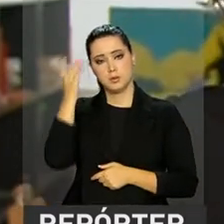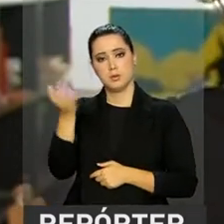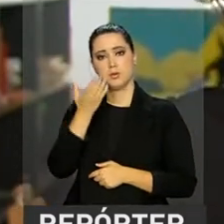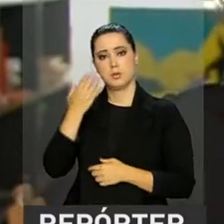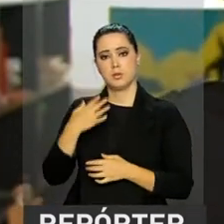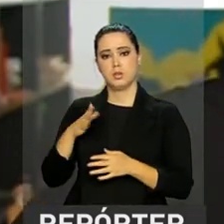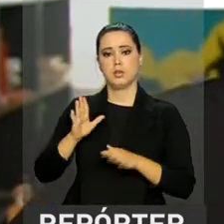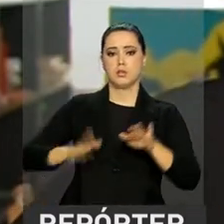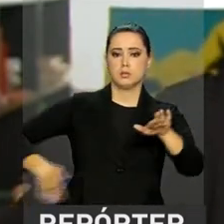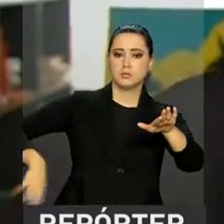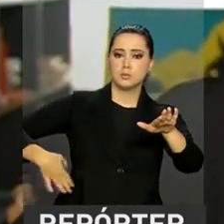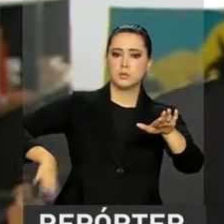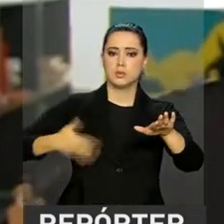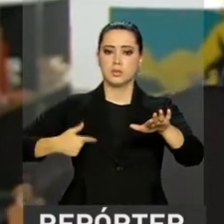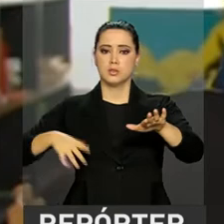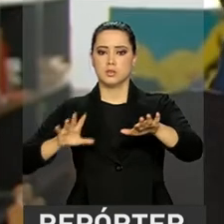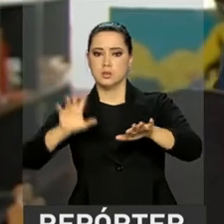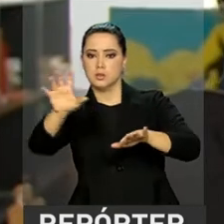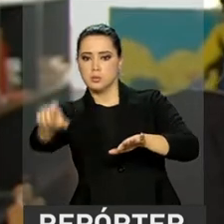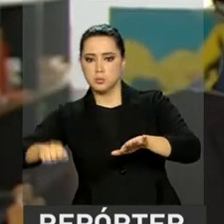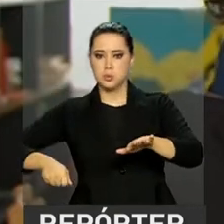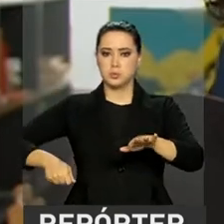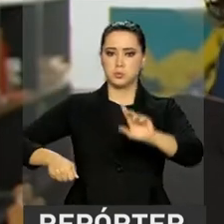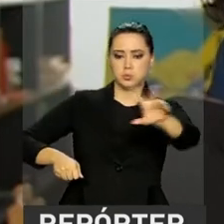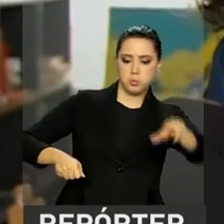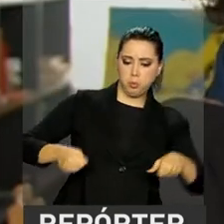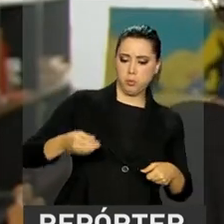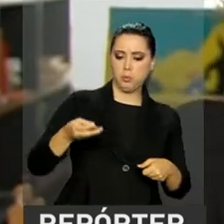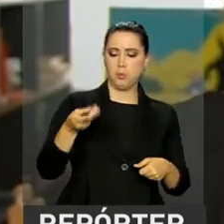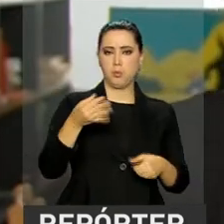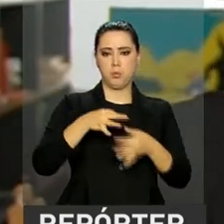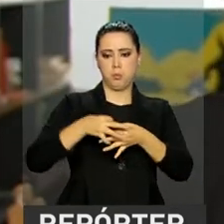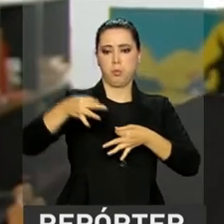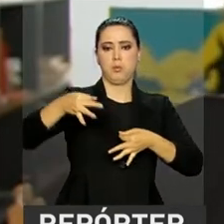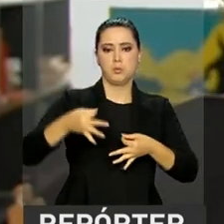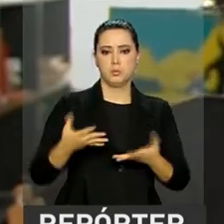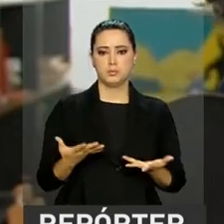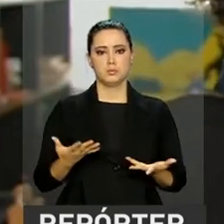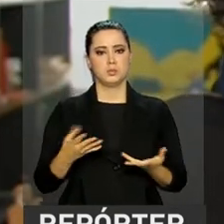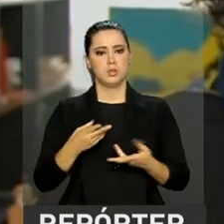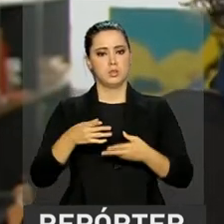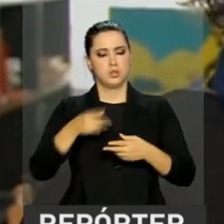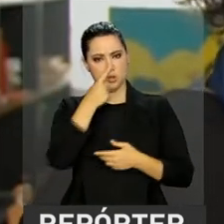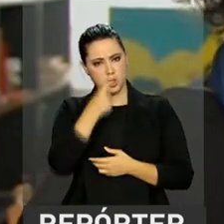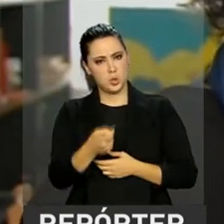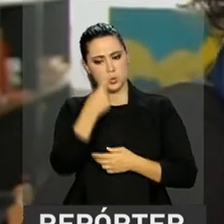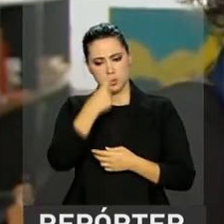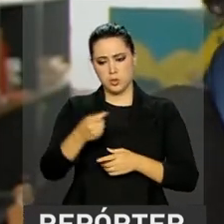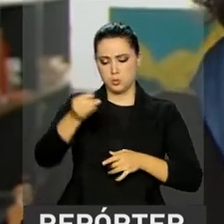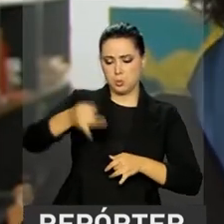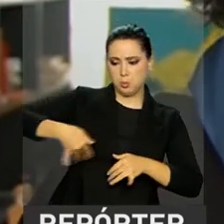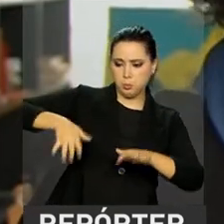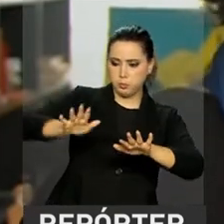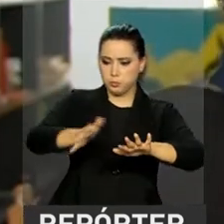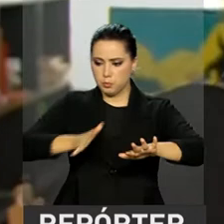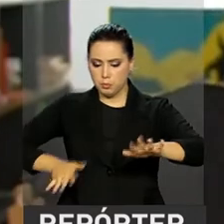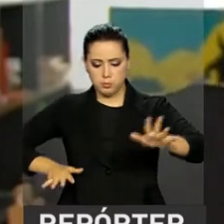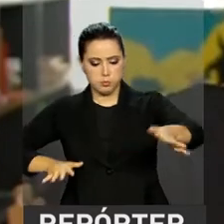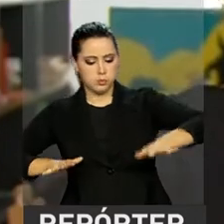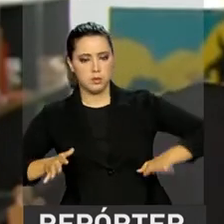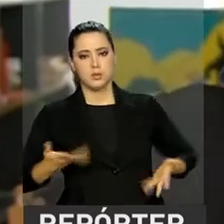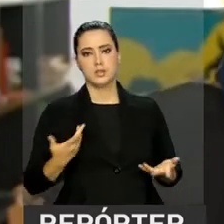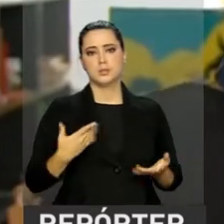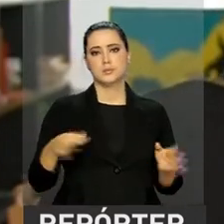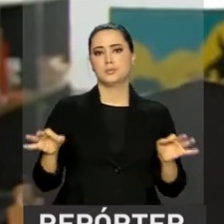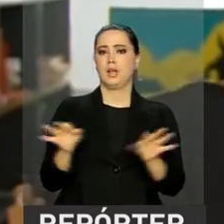nadando no mar e ficar passando a mão e aqueles plastiquinhos de canudo grudando na sua mão? Né? Então, isso mata o turismo de uma